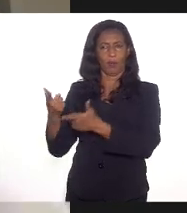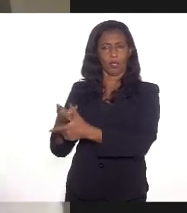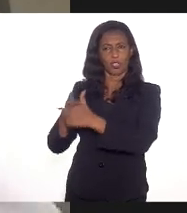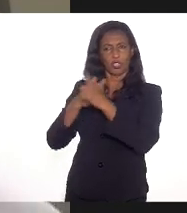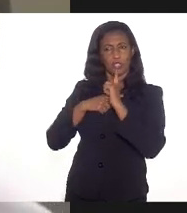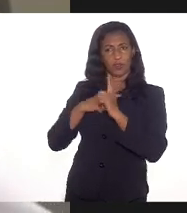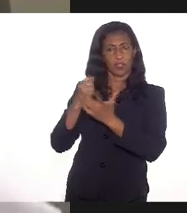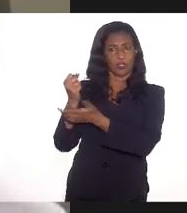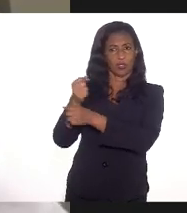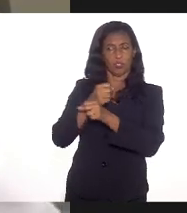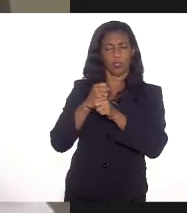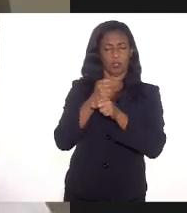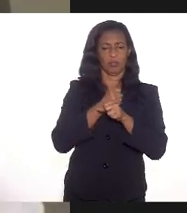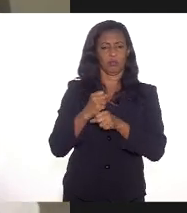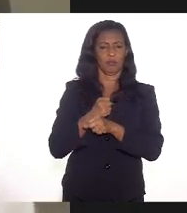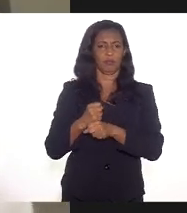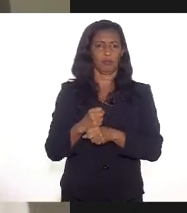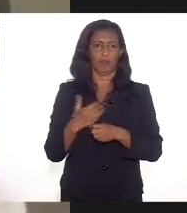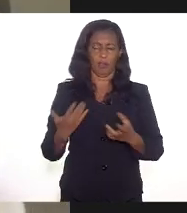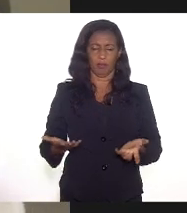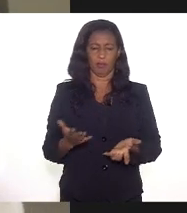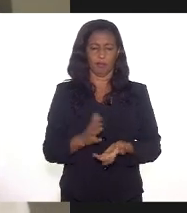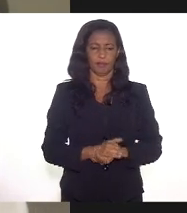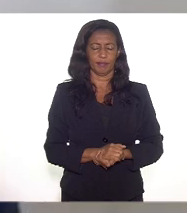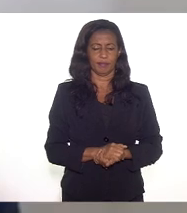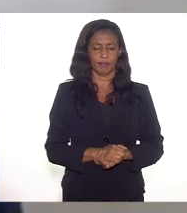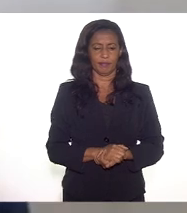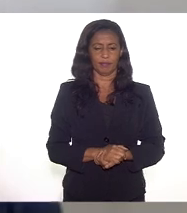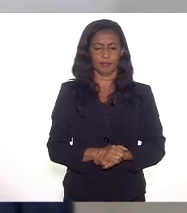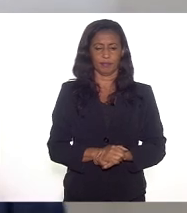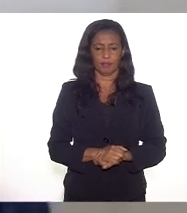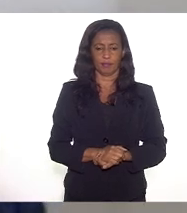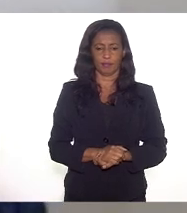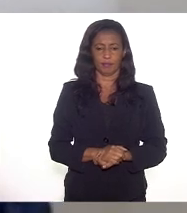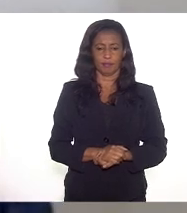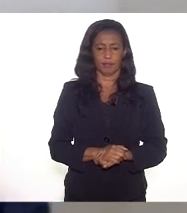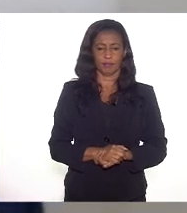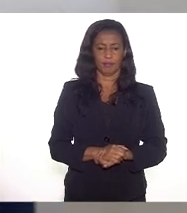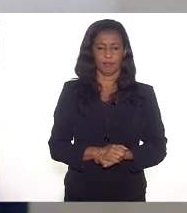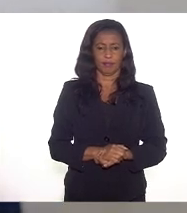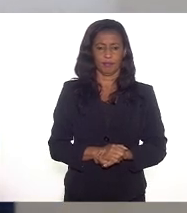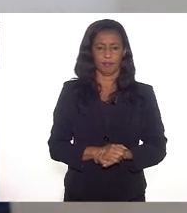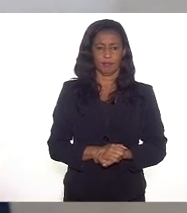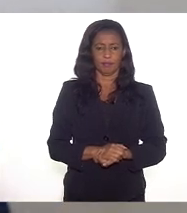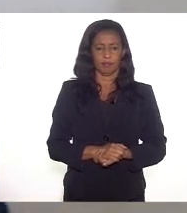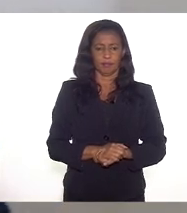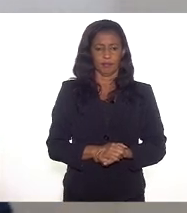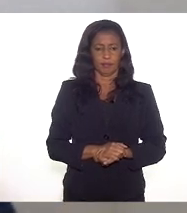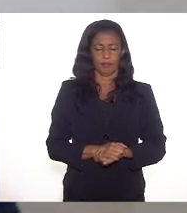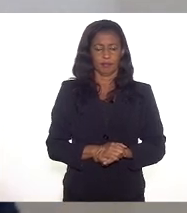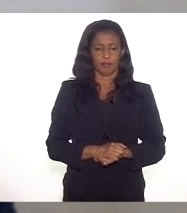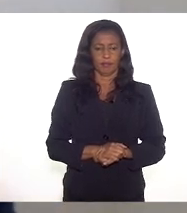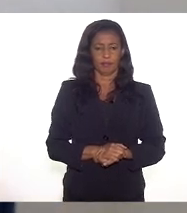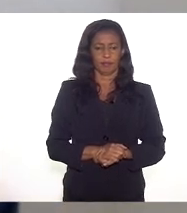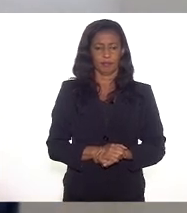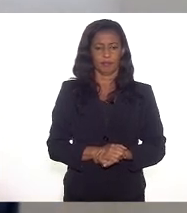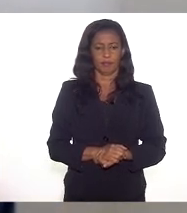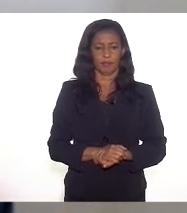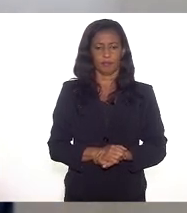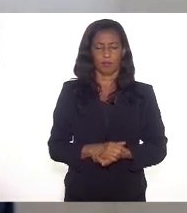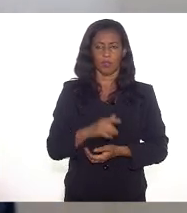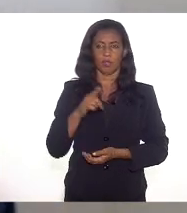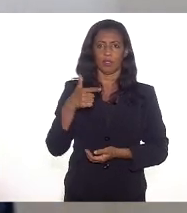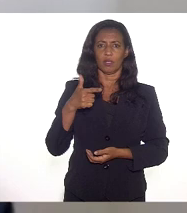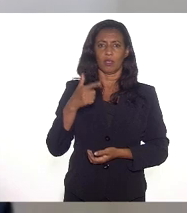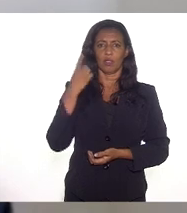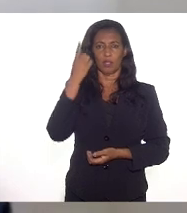muitos anos. É isso, presidente. Ok. Vamos ouvir o Luiz Paulo. Eu tenho um encaminhamento que eu já falei no dia de ontem. Deputado Luiz, por